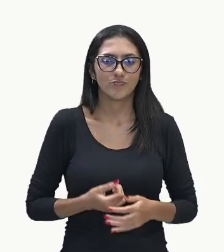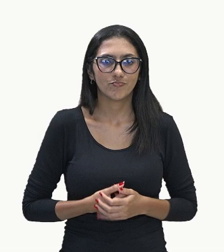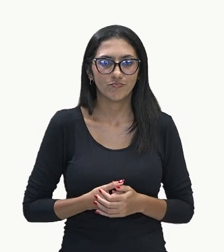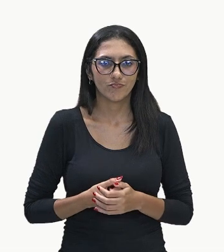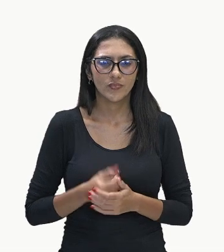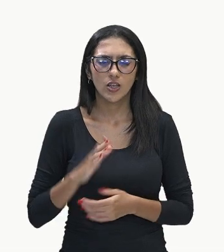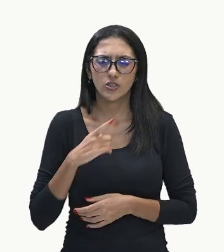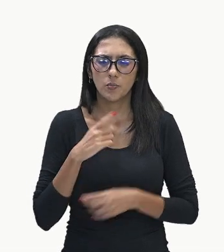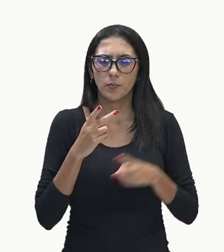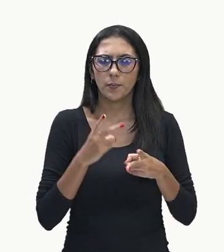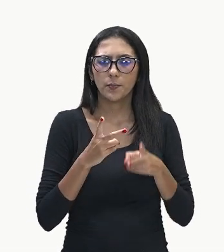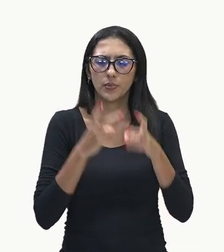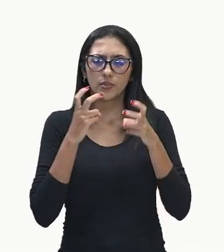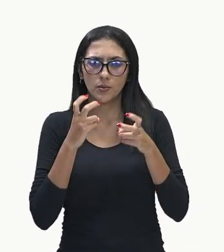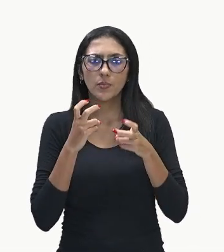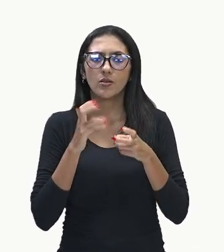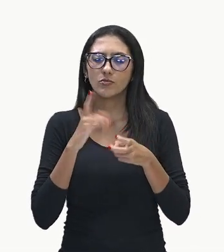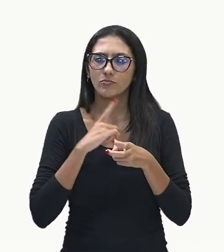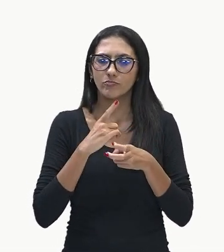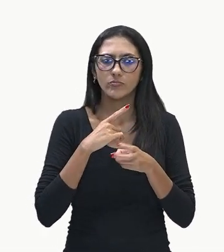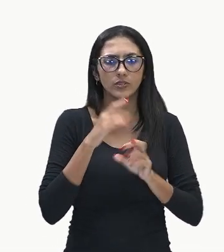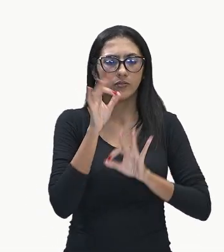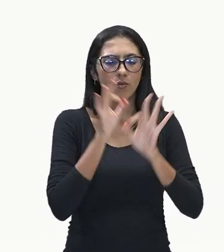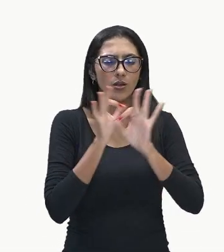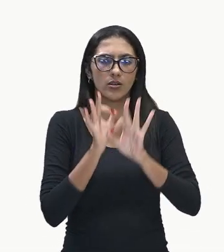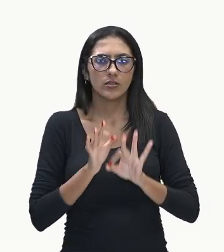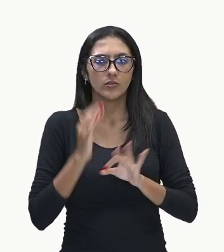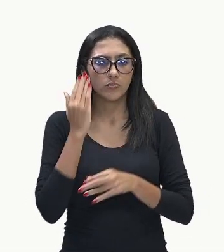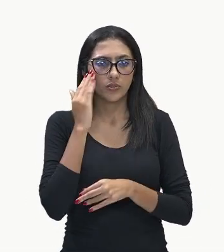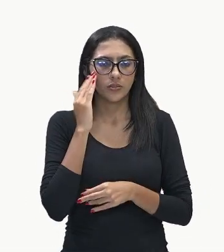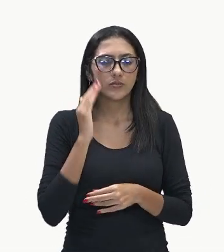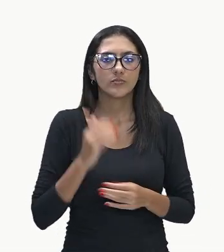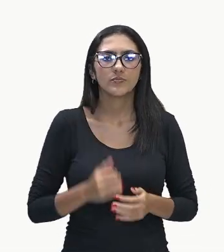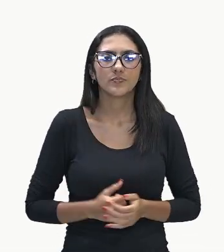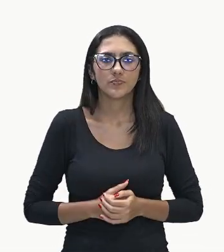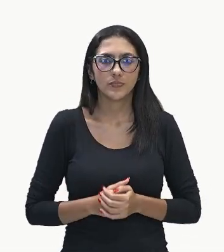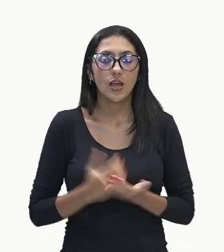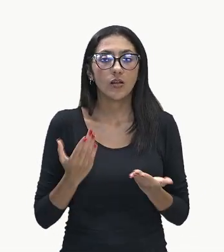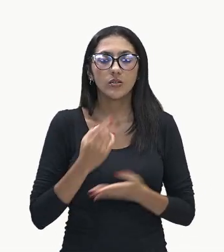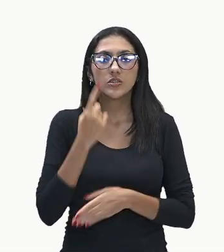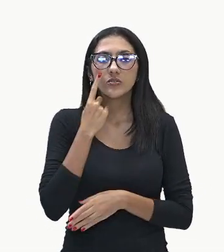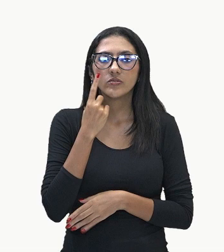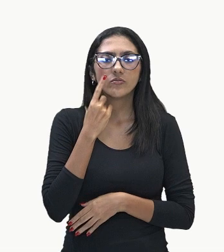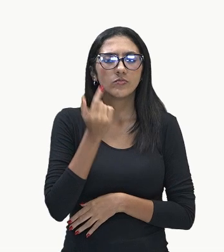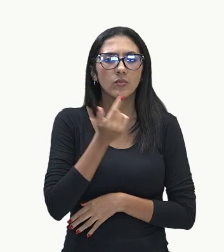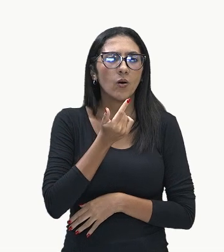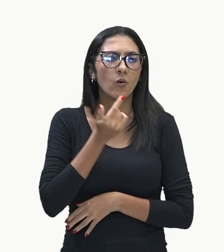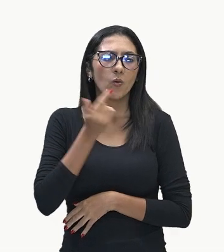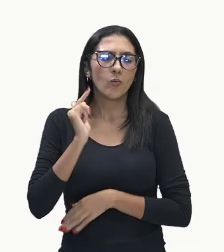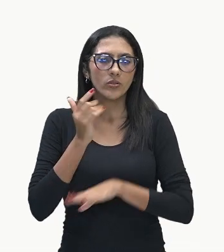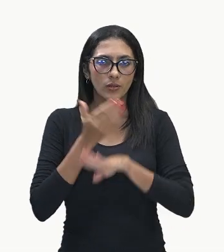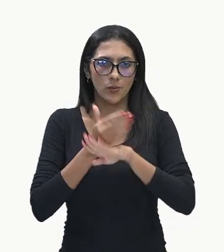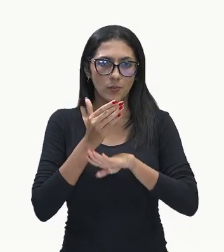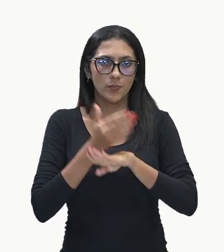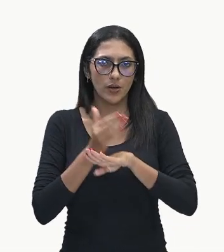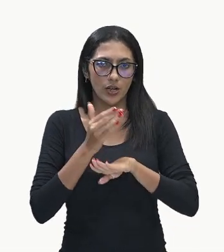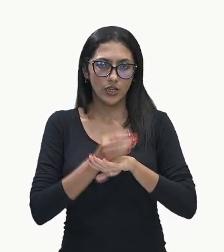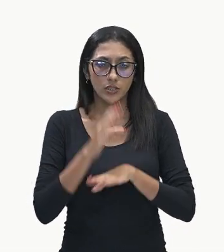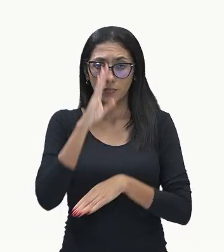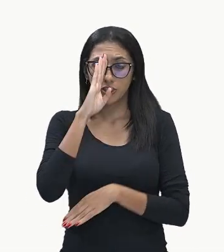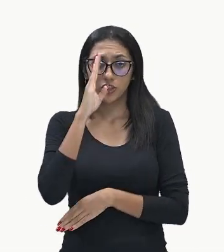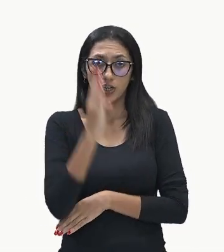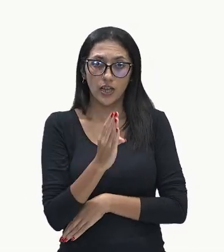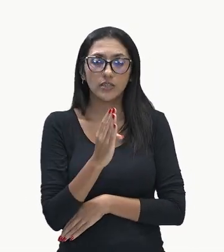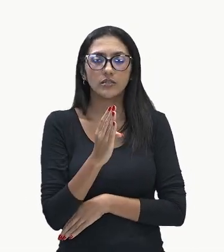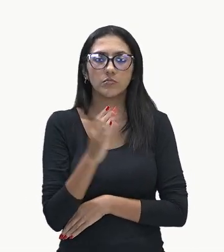os passos? Já começou a dominar os passos? Agora a gente vai fazer mais uma equação de um modo mais direto para